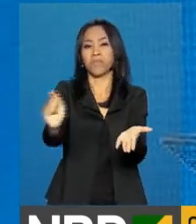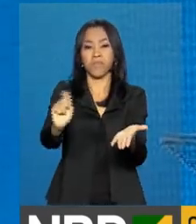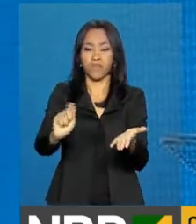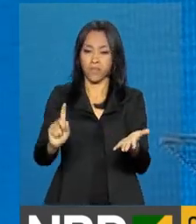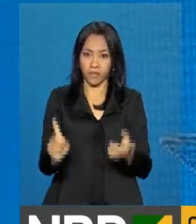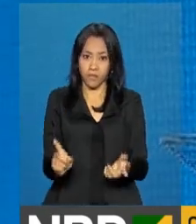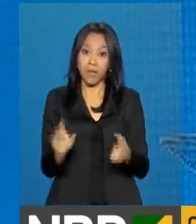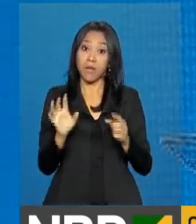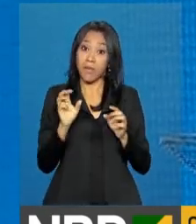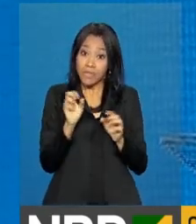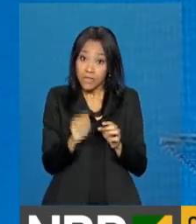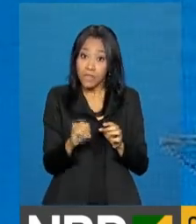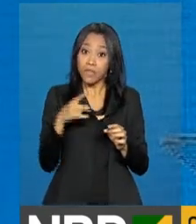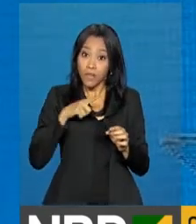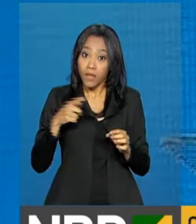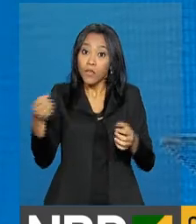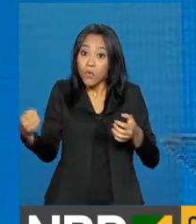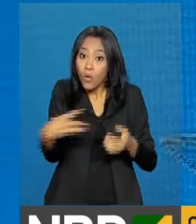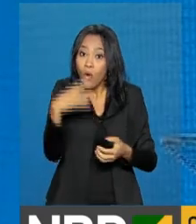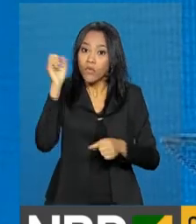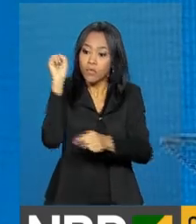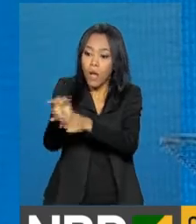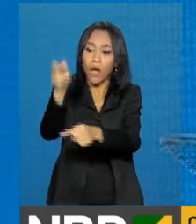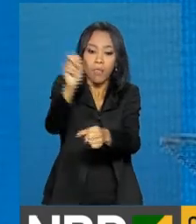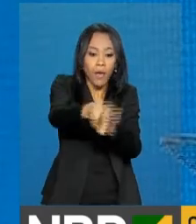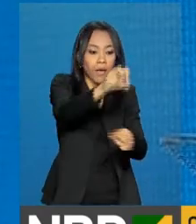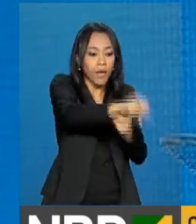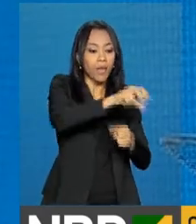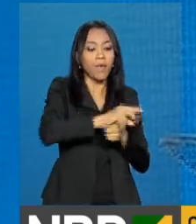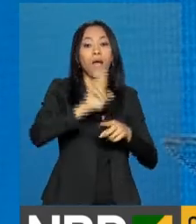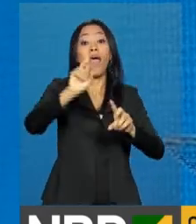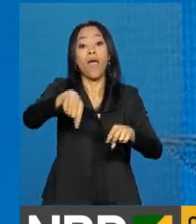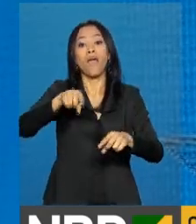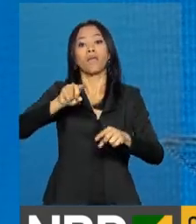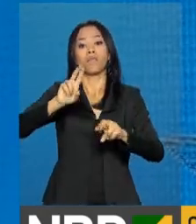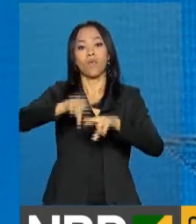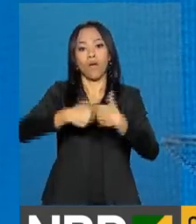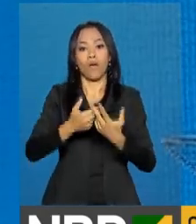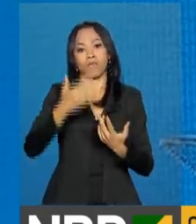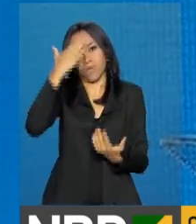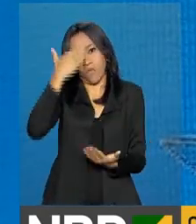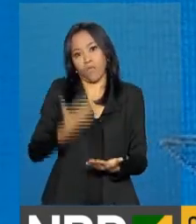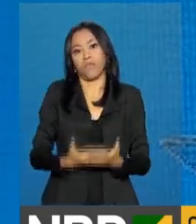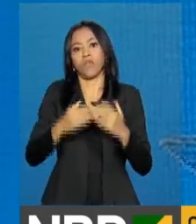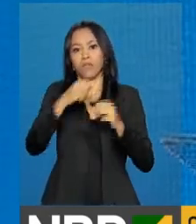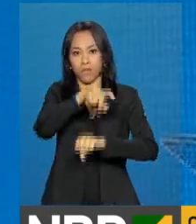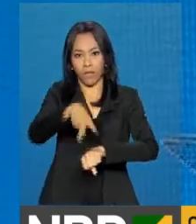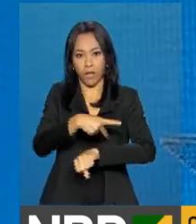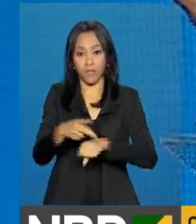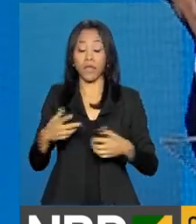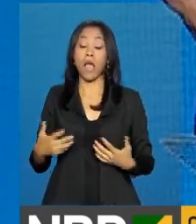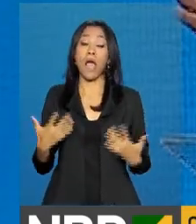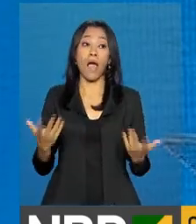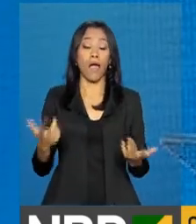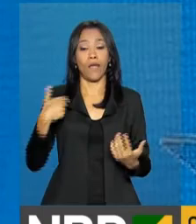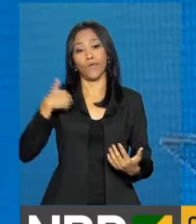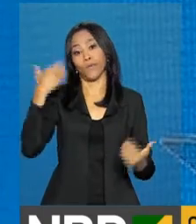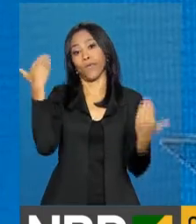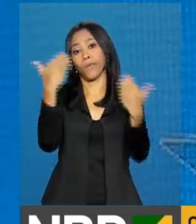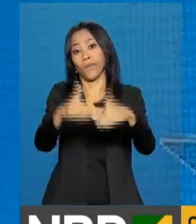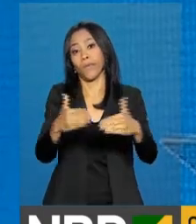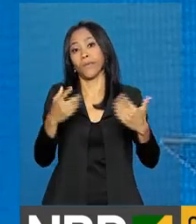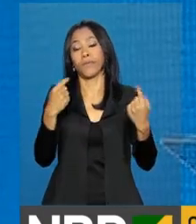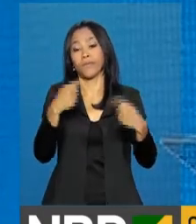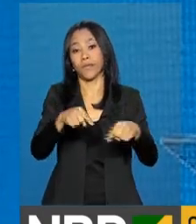significando que se há novos postos de trabalho é porque há confiança no país. Eu sou contra, por exemplo, a Bolsa de Valores